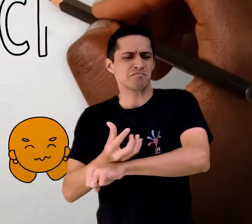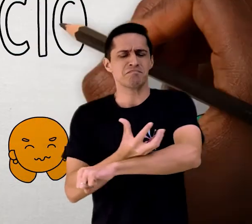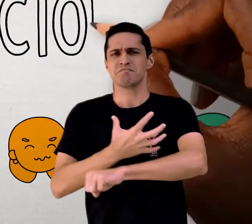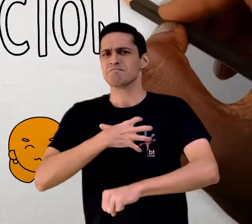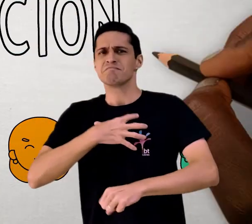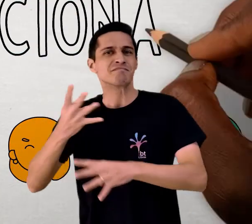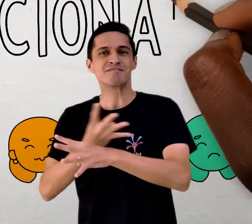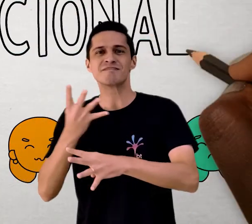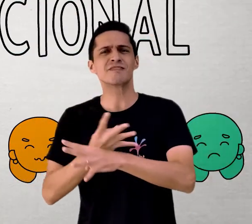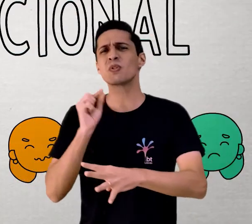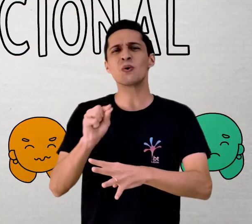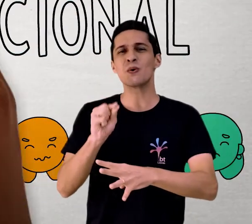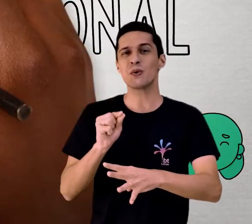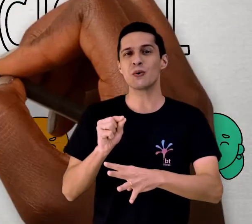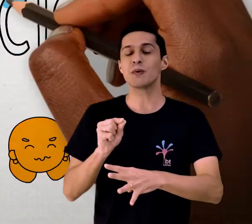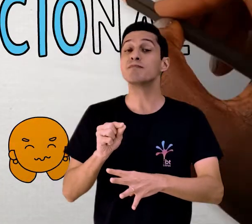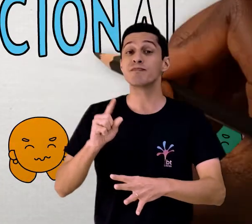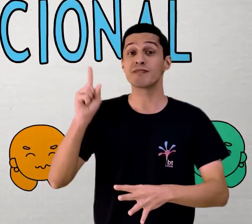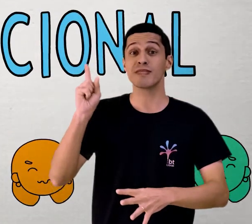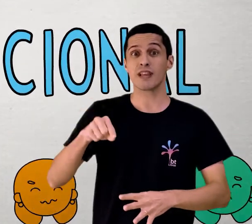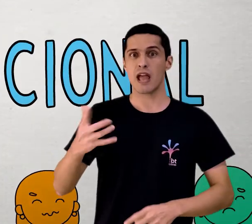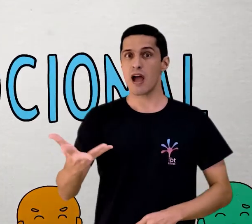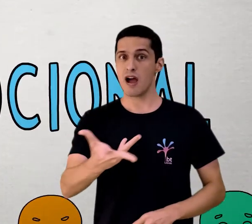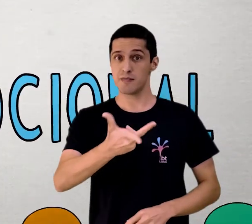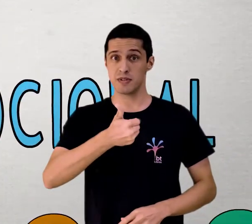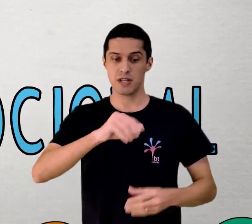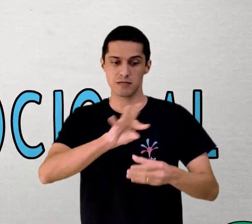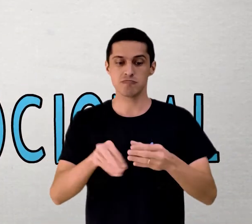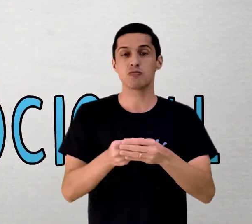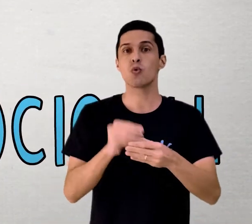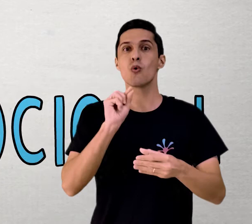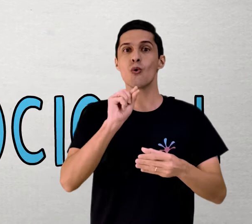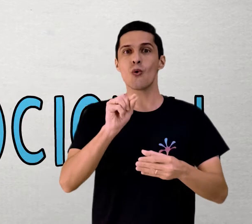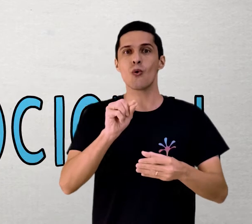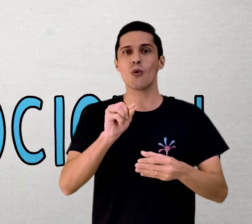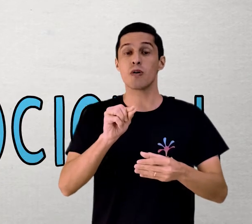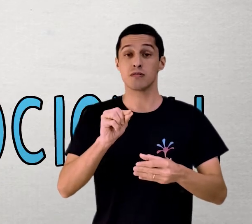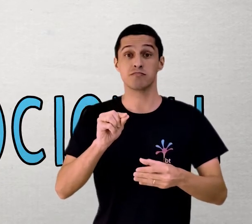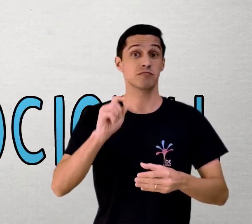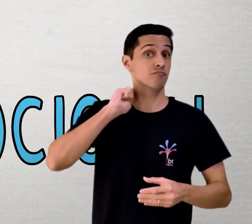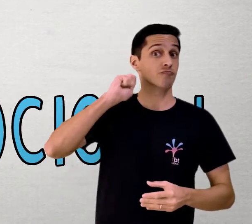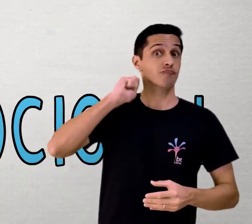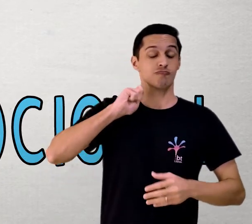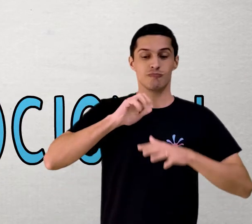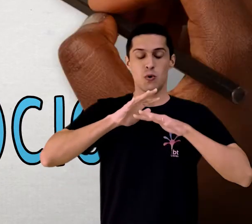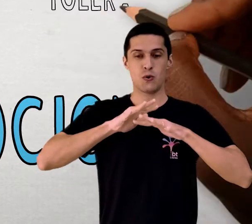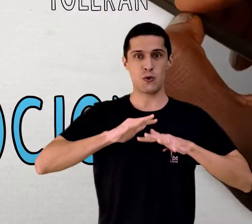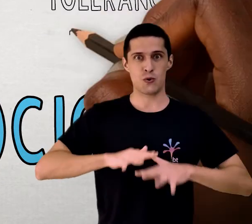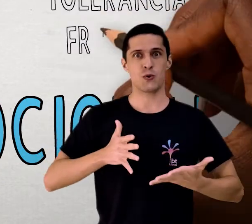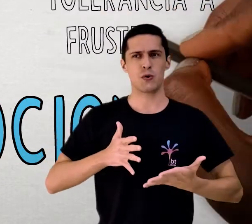emocional? A resiliência emocional é uma macrocompetência composta pelas competências tolerância ao estresse,